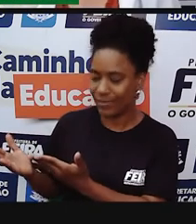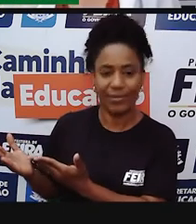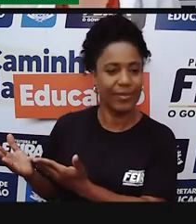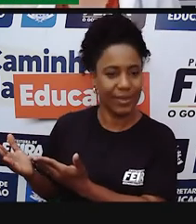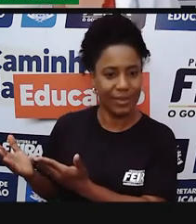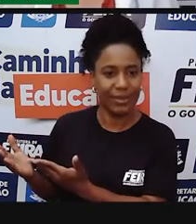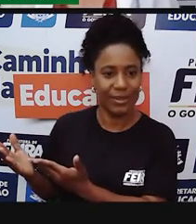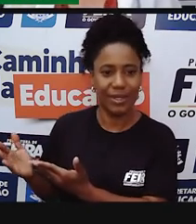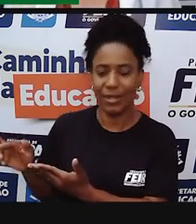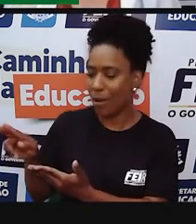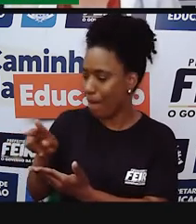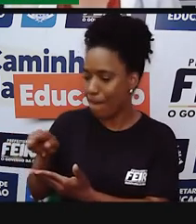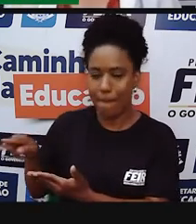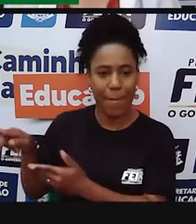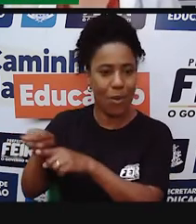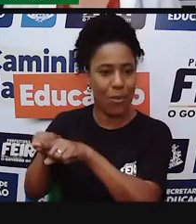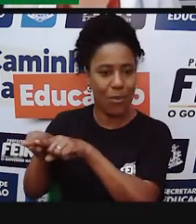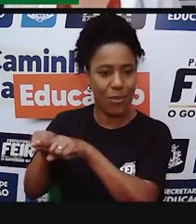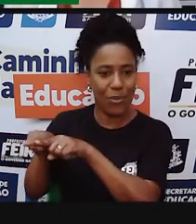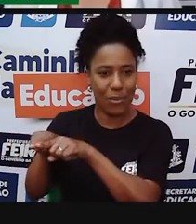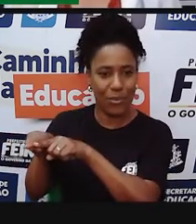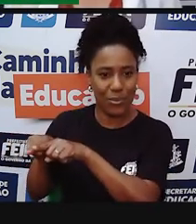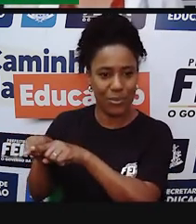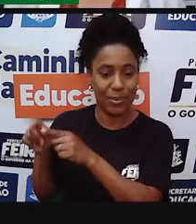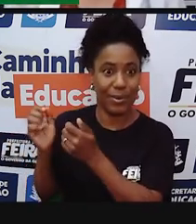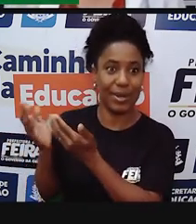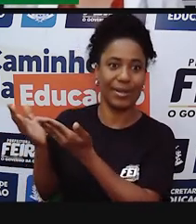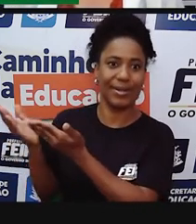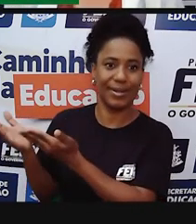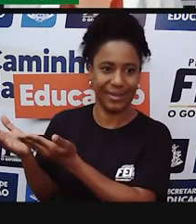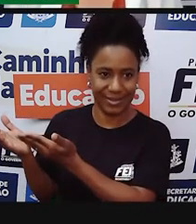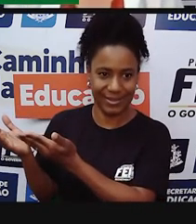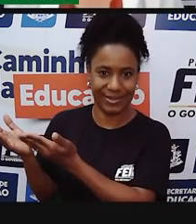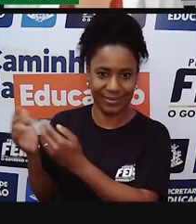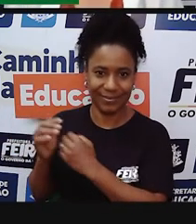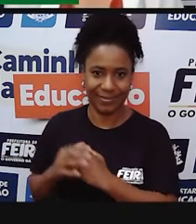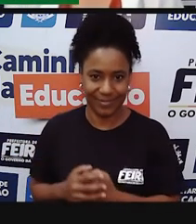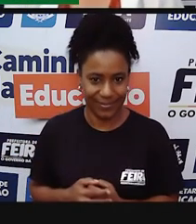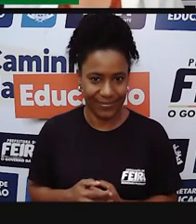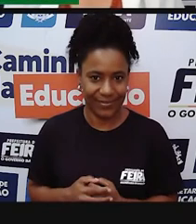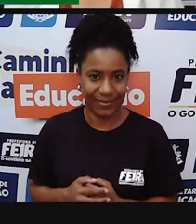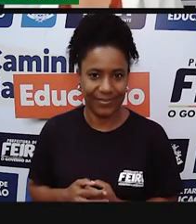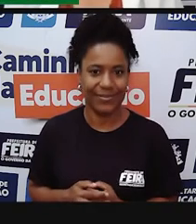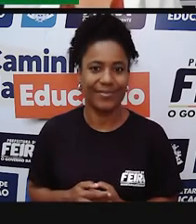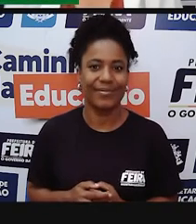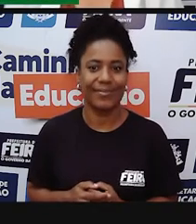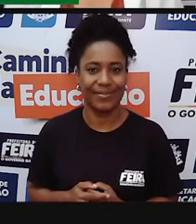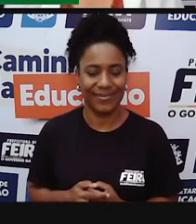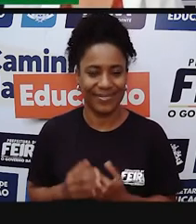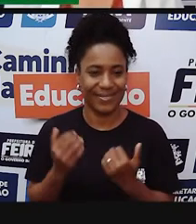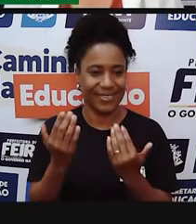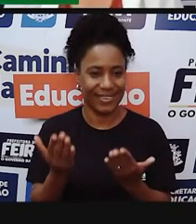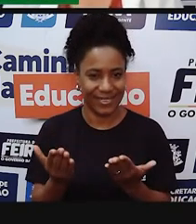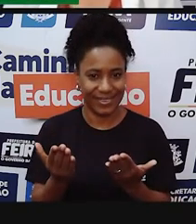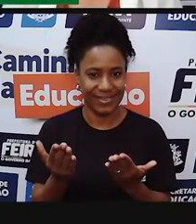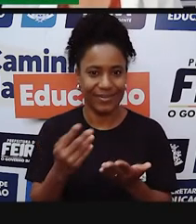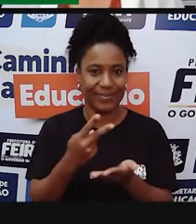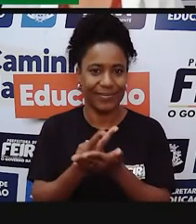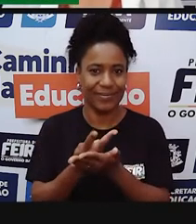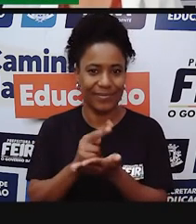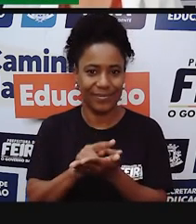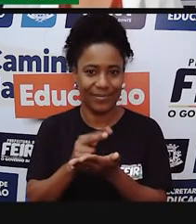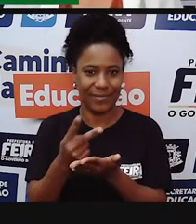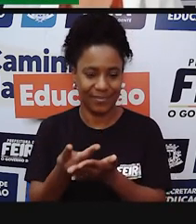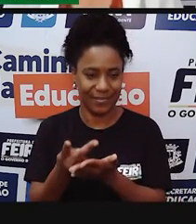o Esses são meus irmãos OK são ai ai ai ai ai